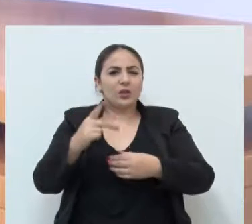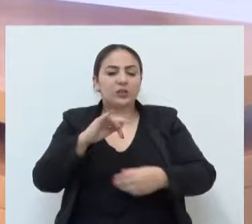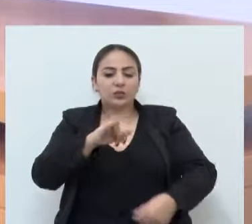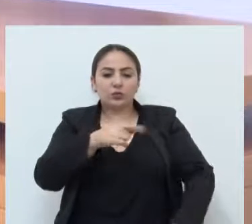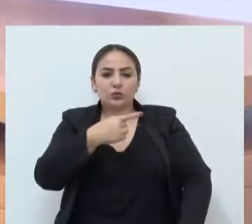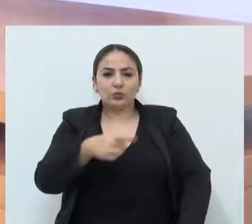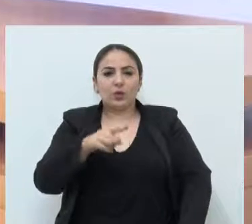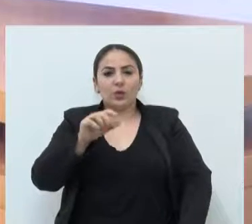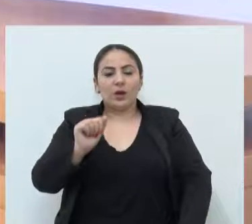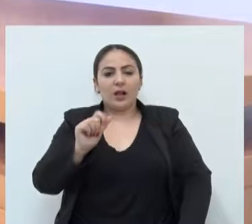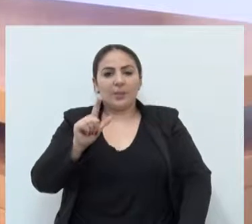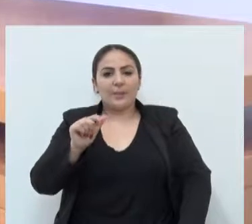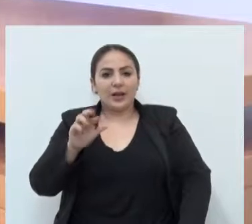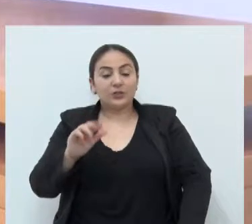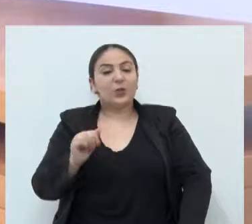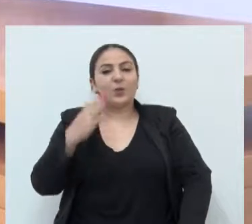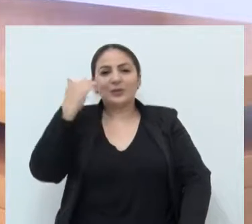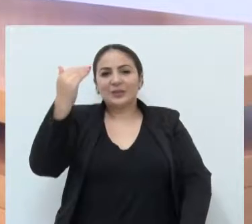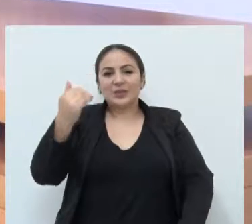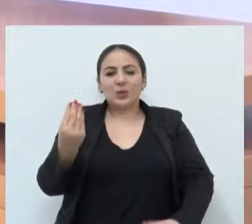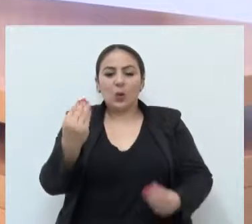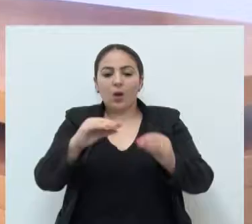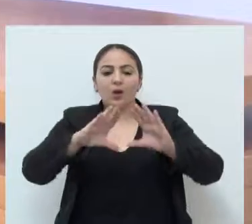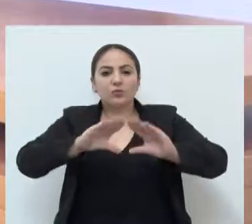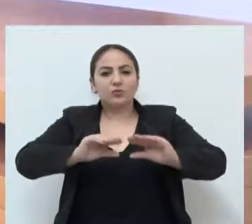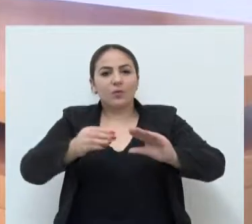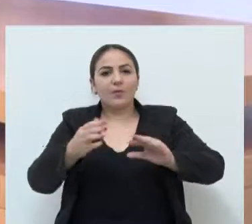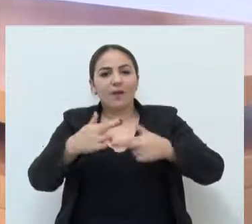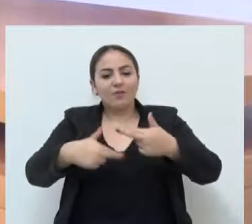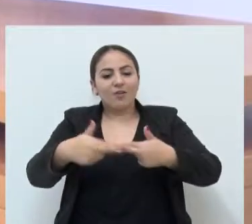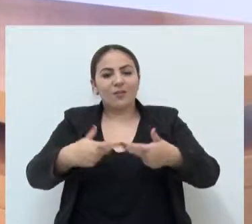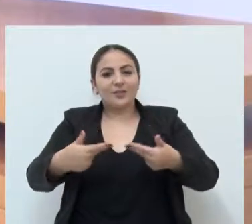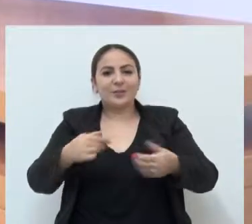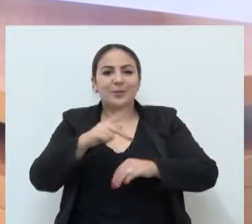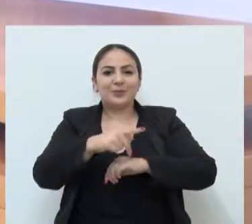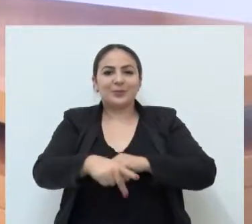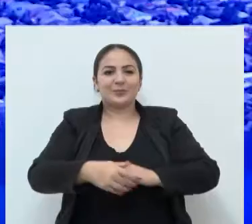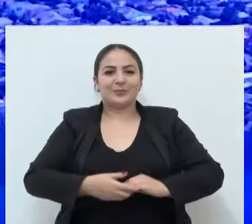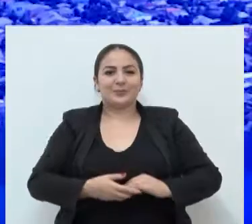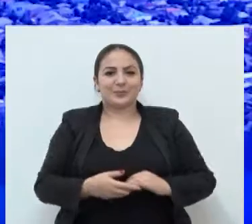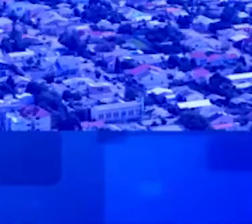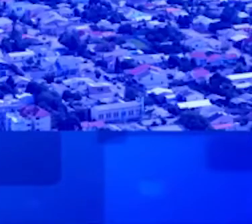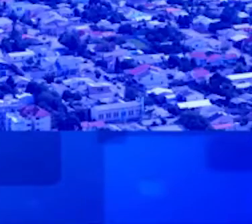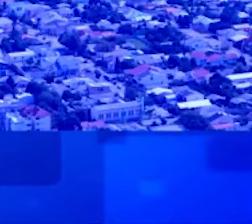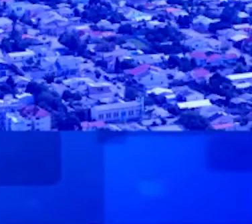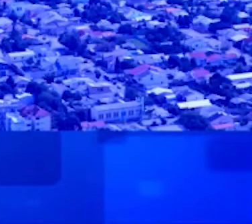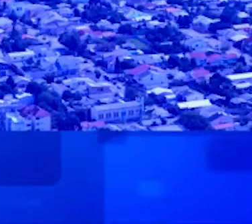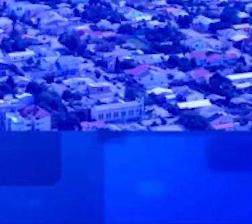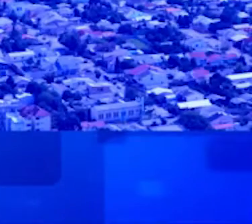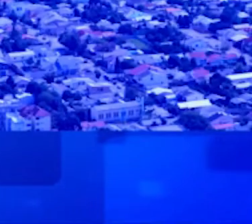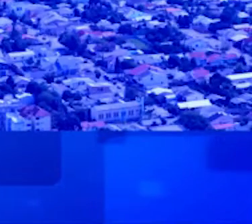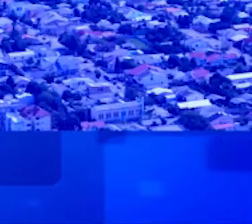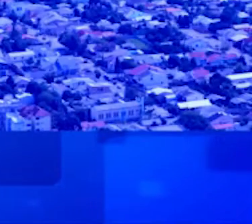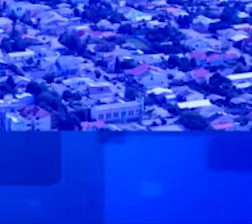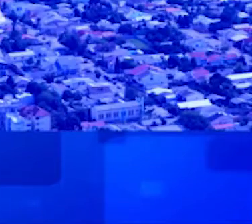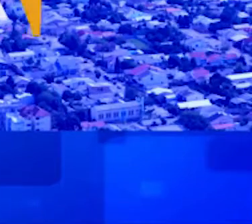de João Alberto, um talentoso estofador aqui de Passo Fundo.